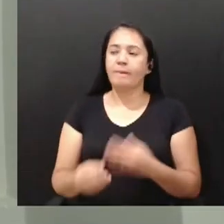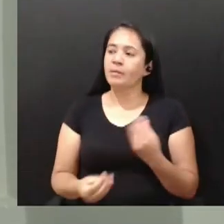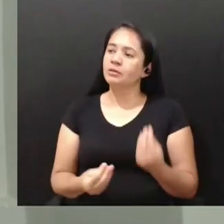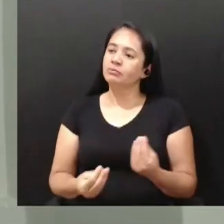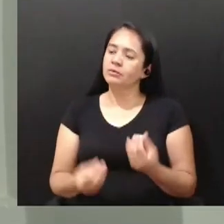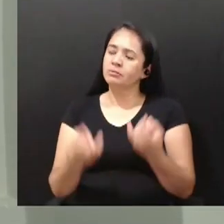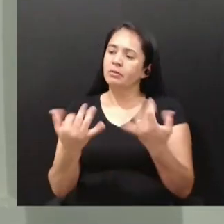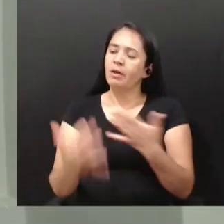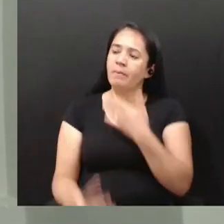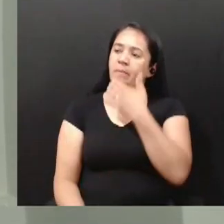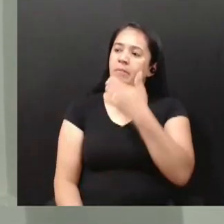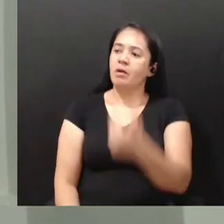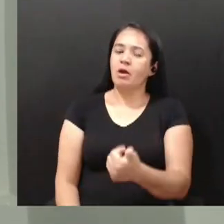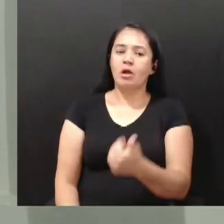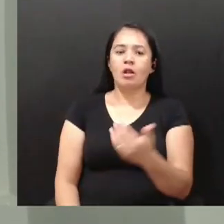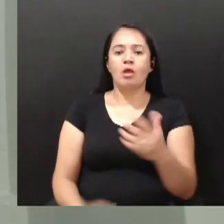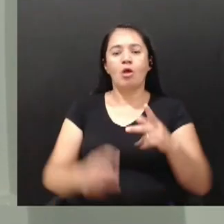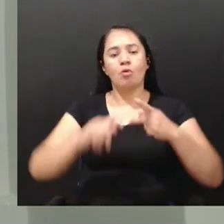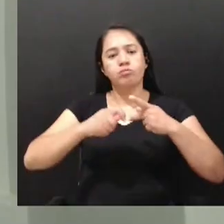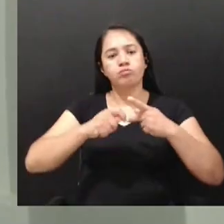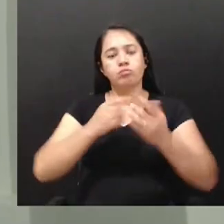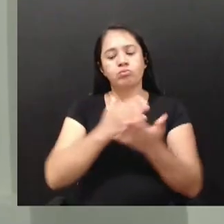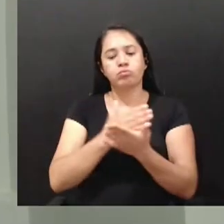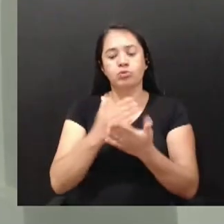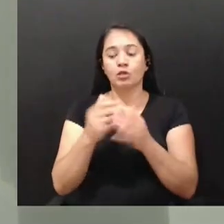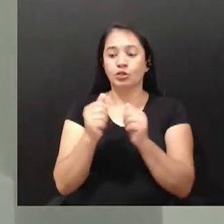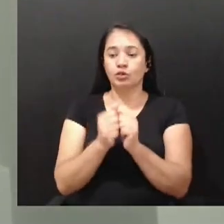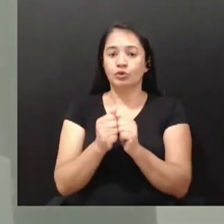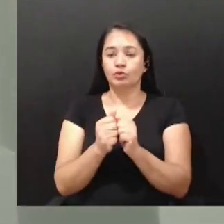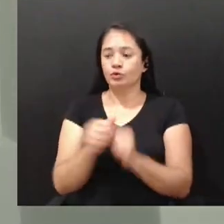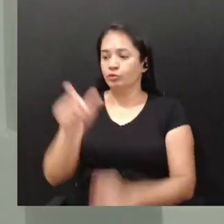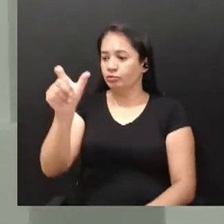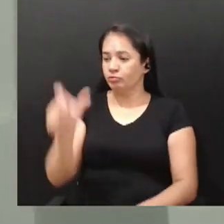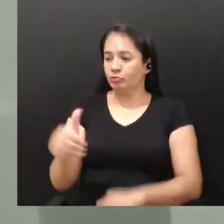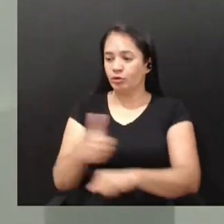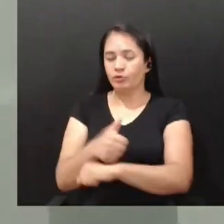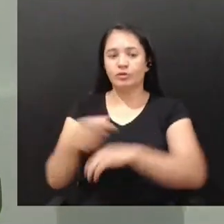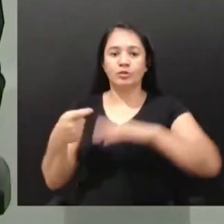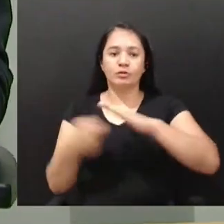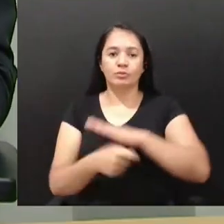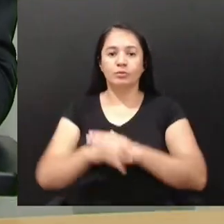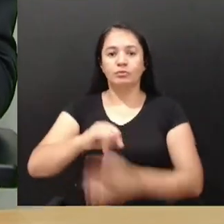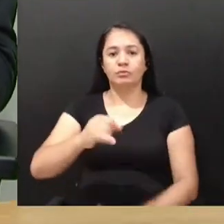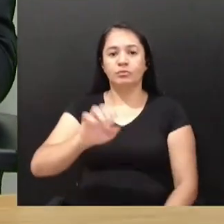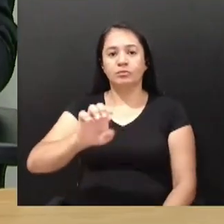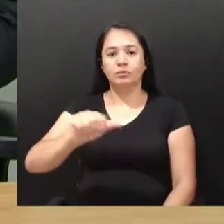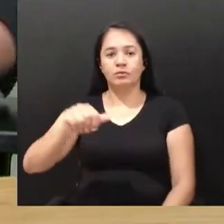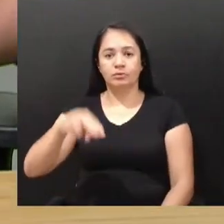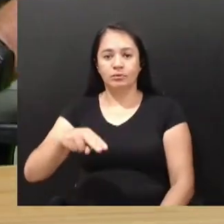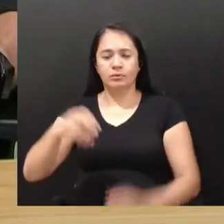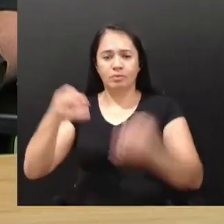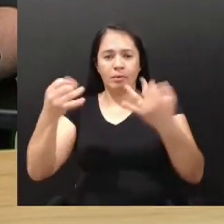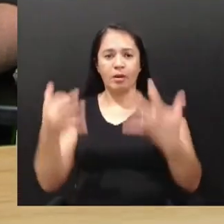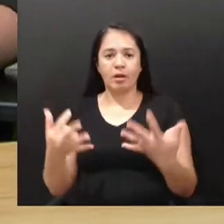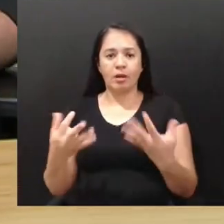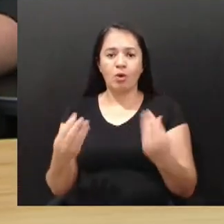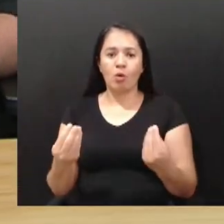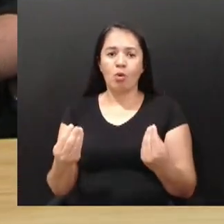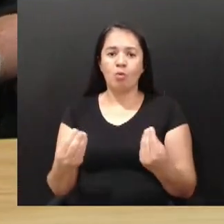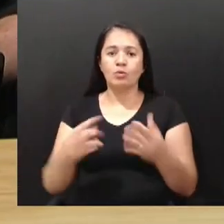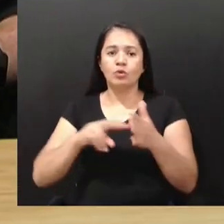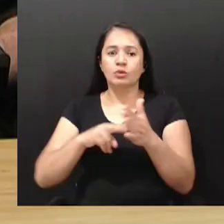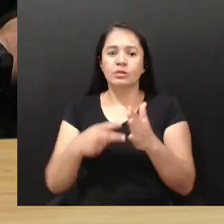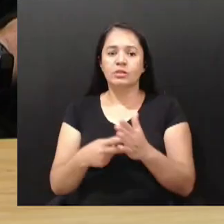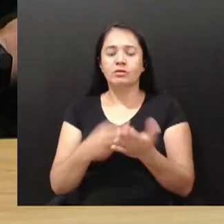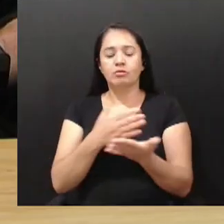sobre o Pix parcelado, estou aqui com o assessor de investimentos, Jean Cardoso, que vai explicar um pouco mais sobre o que é o Pix parcelado,